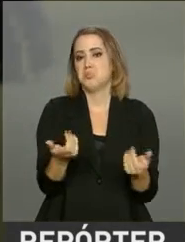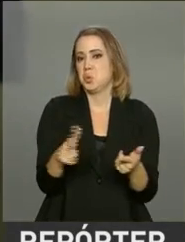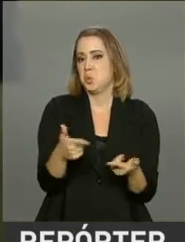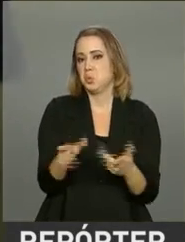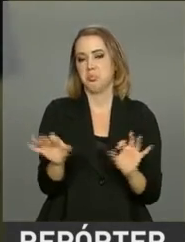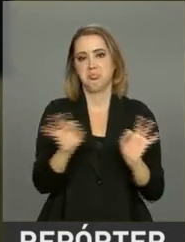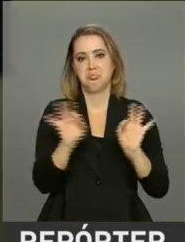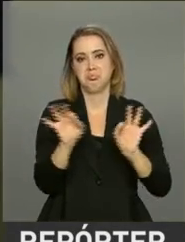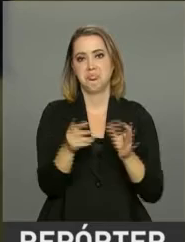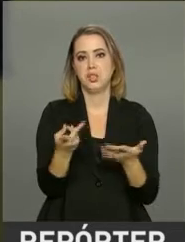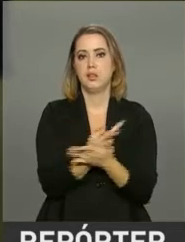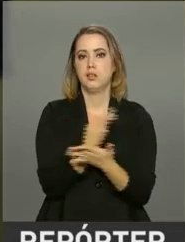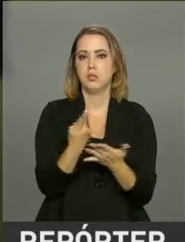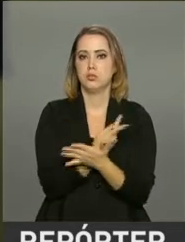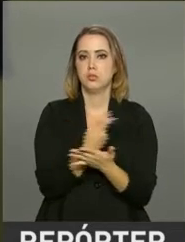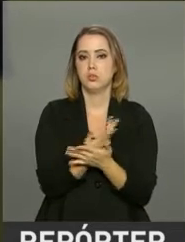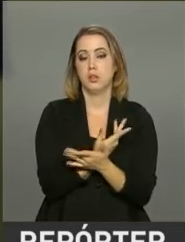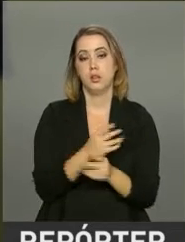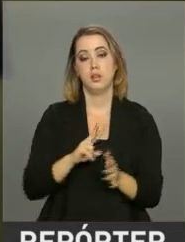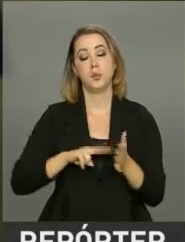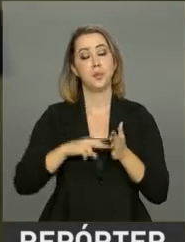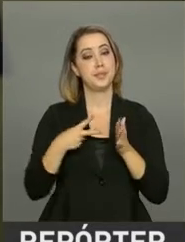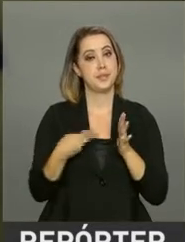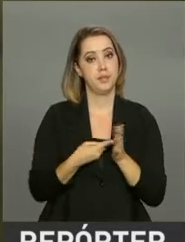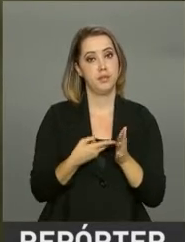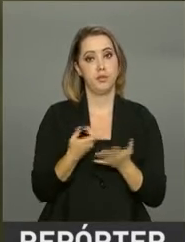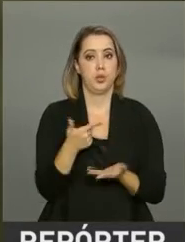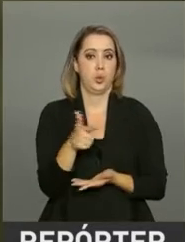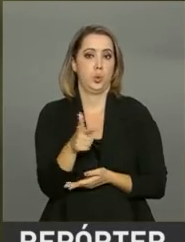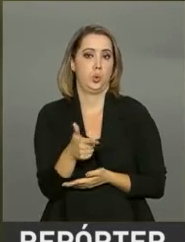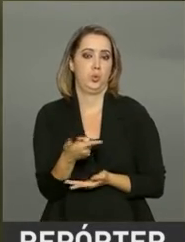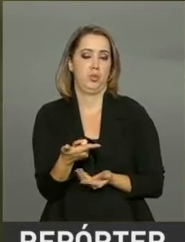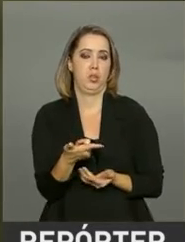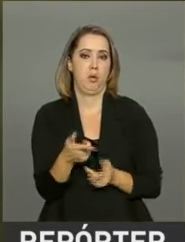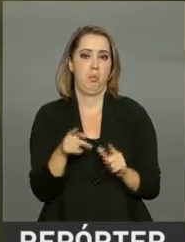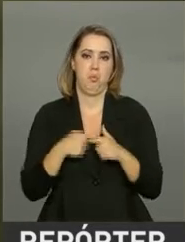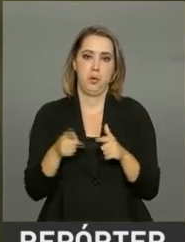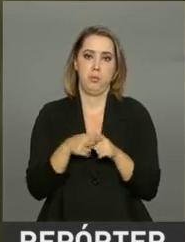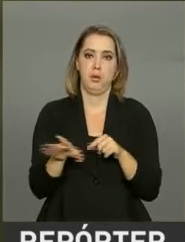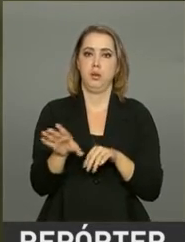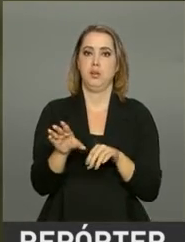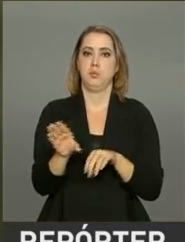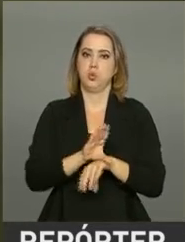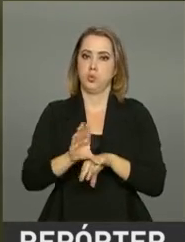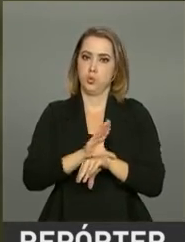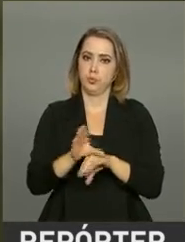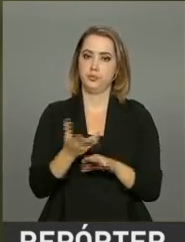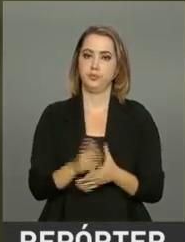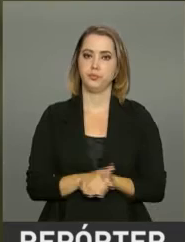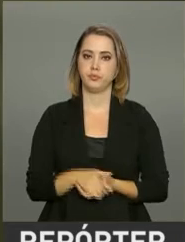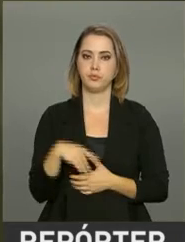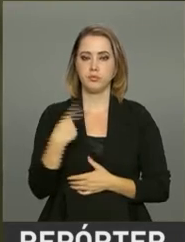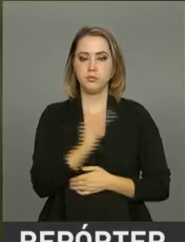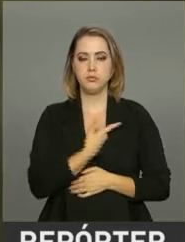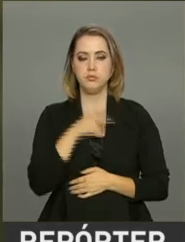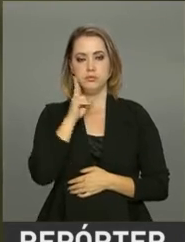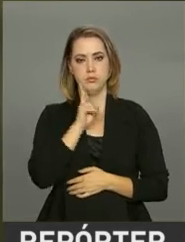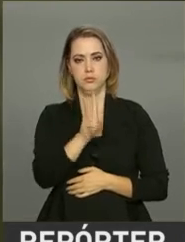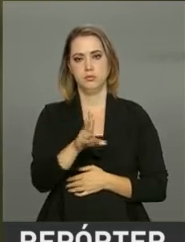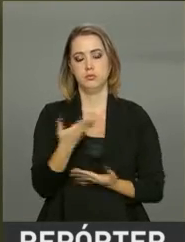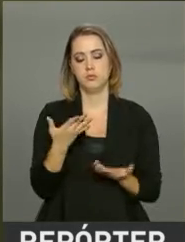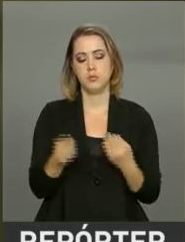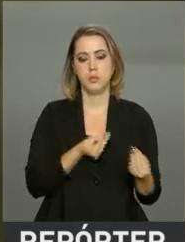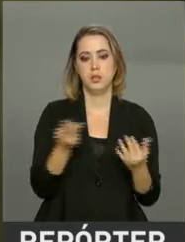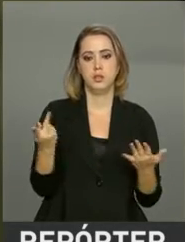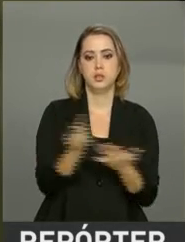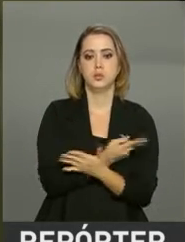momento fere esses artigos, ou seja, a proposta não é inconstitucional. Vamos ter de acompanhar para ver como é que vai ser